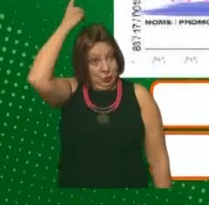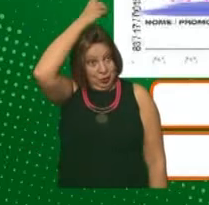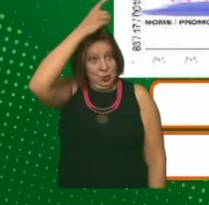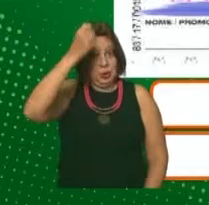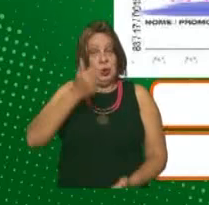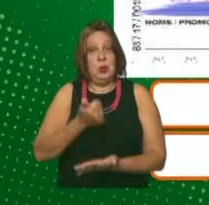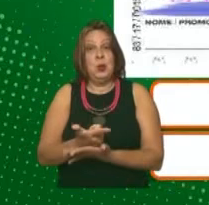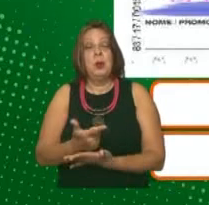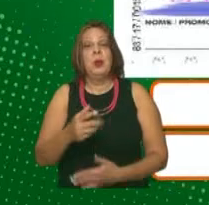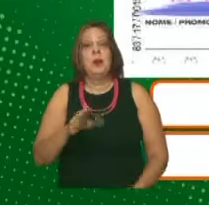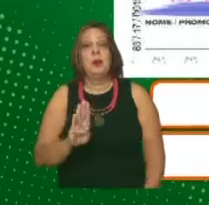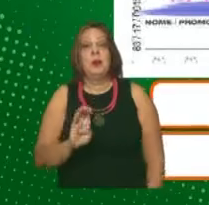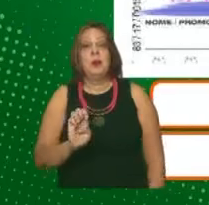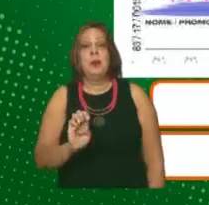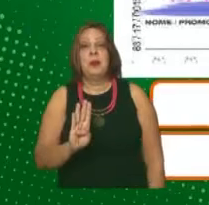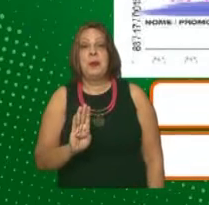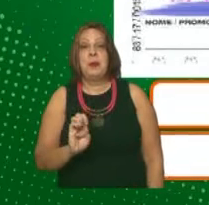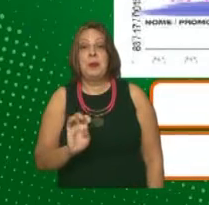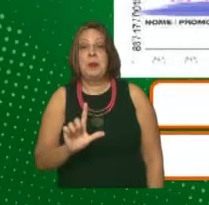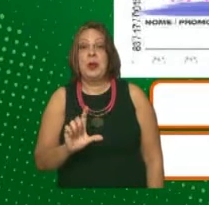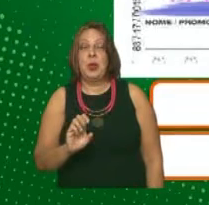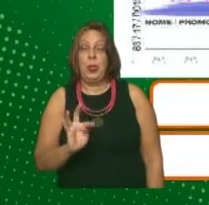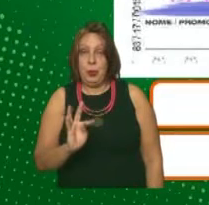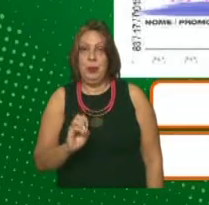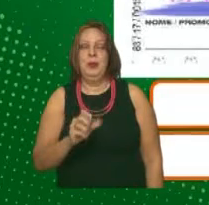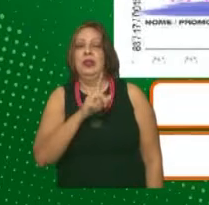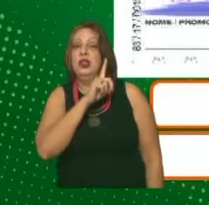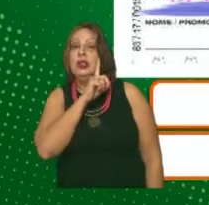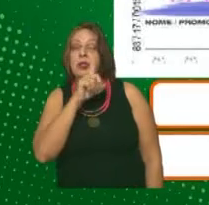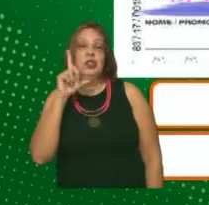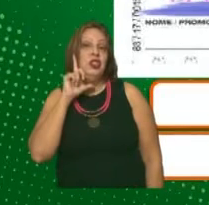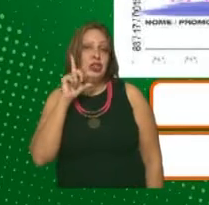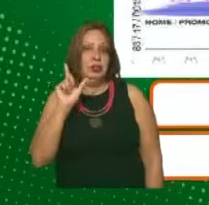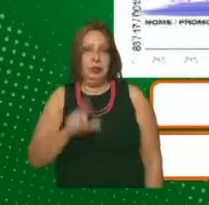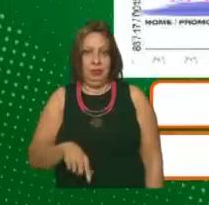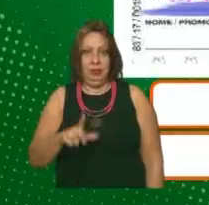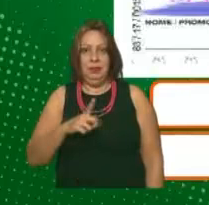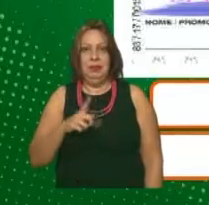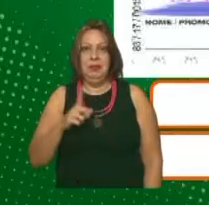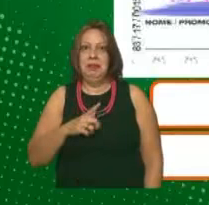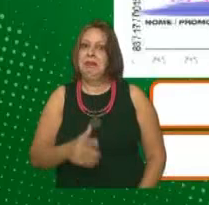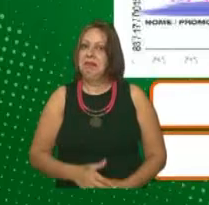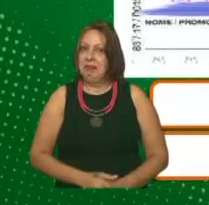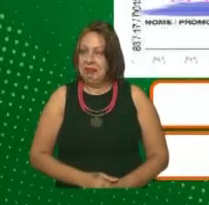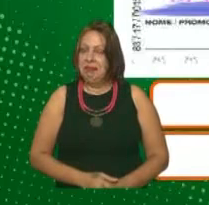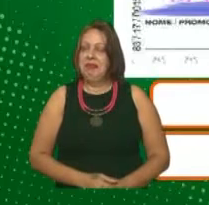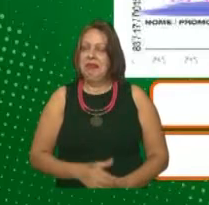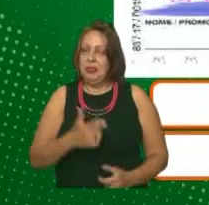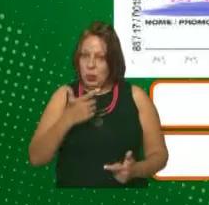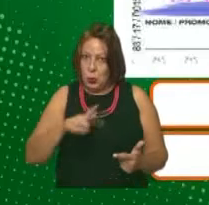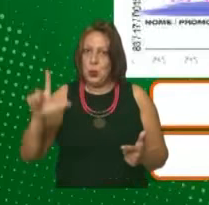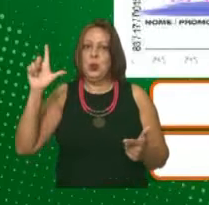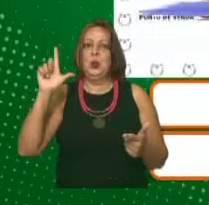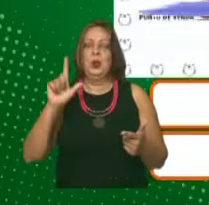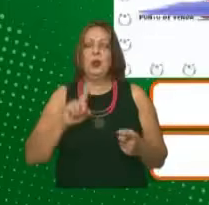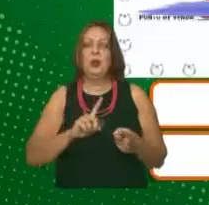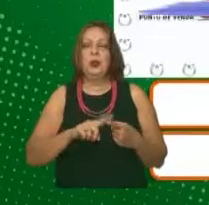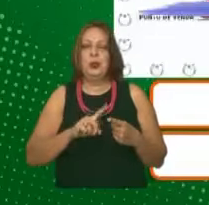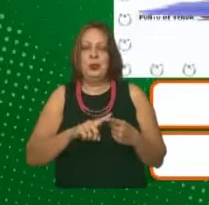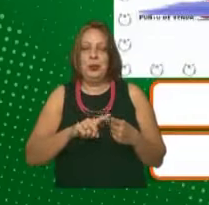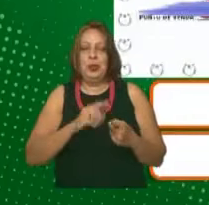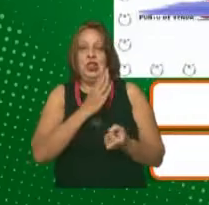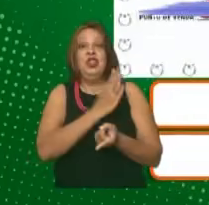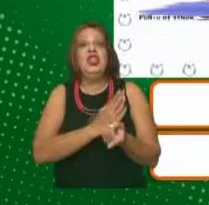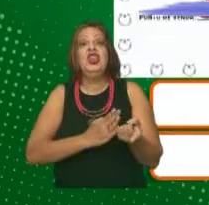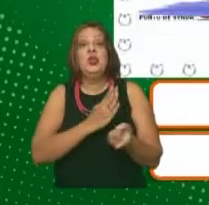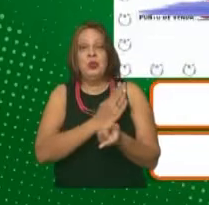Bebeto Lanches. E a Lene Elze foi a vendedora lá no Bebeto Lanches Regional Capela. Tem mais gente aí dividindo, né? Primeiro